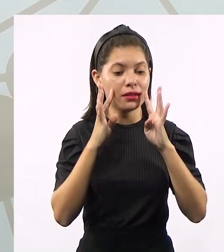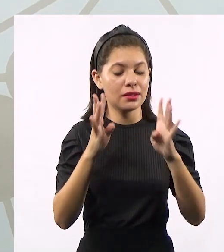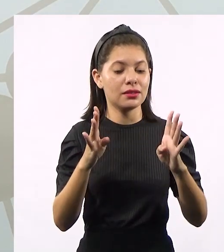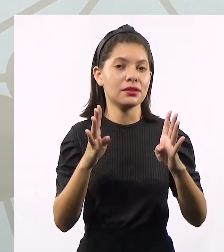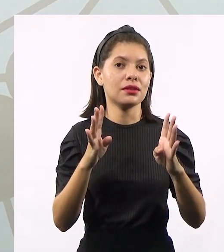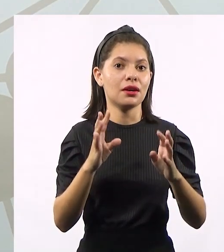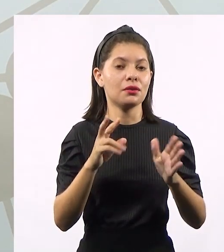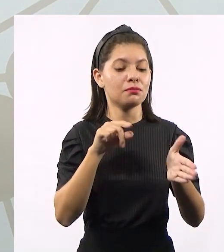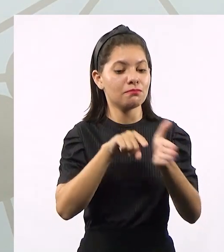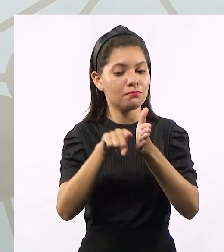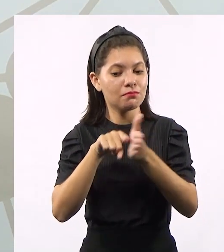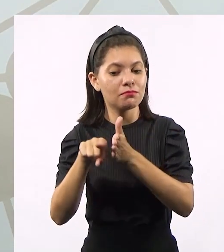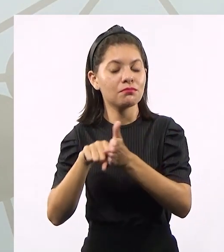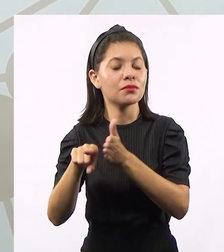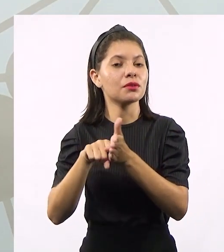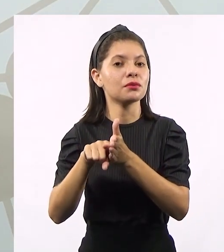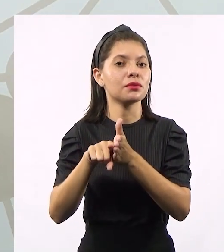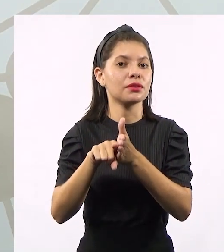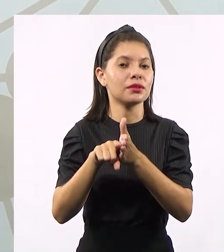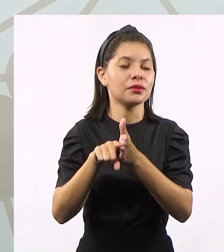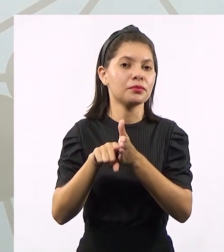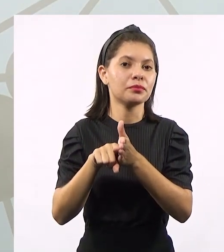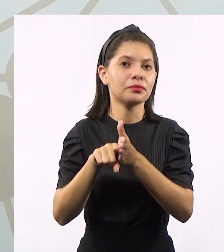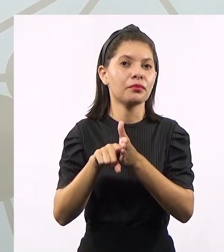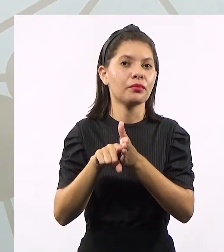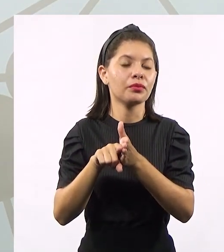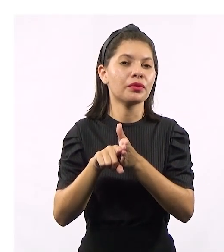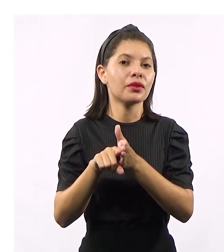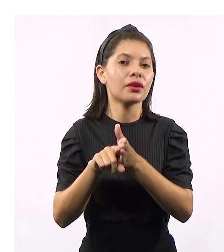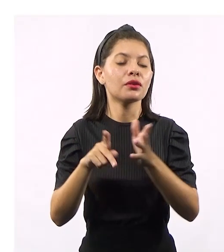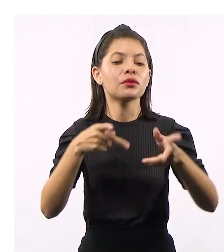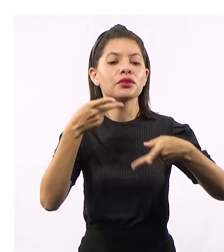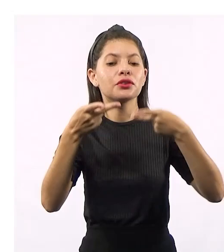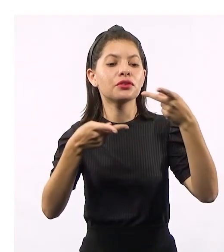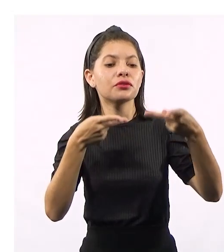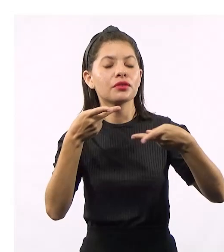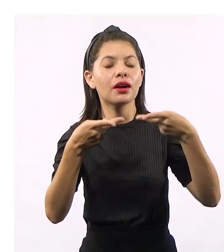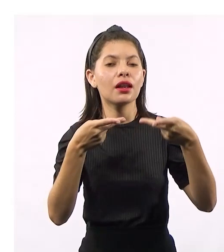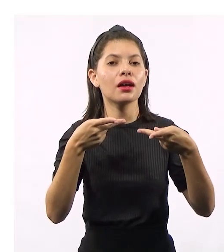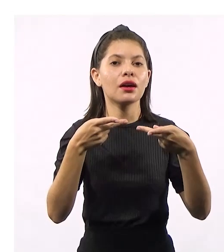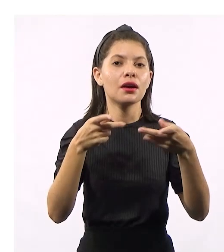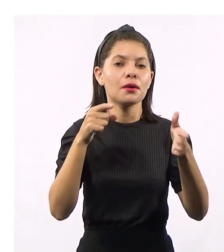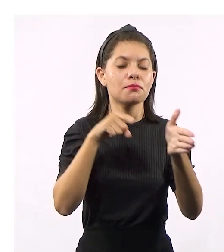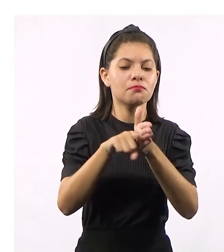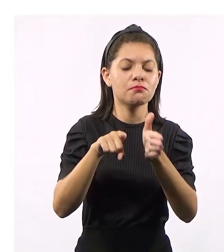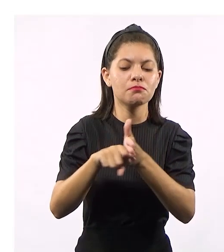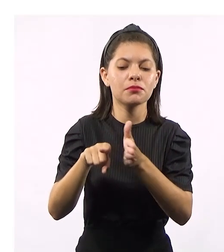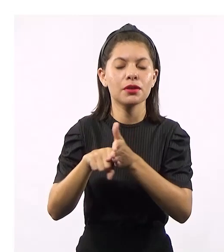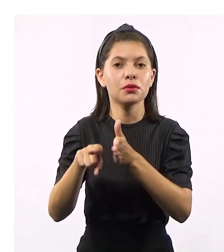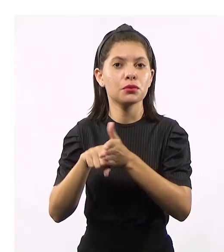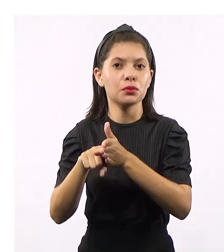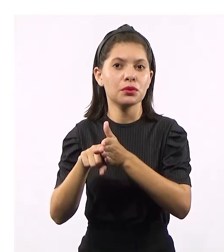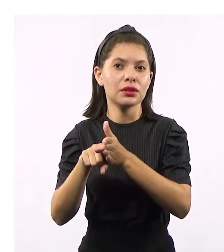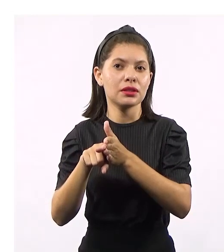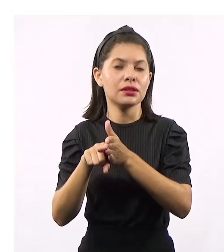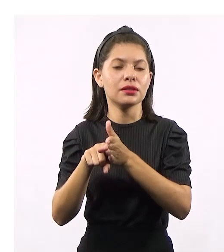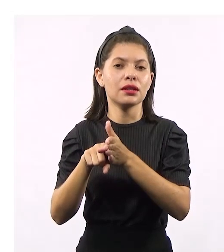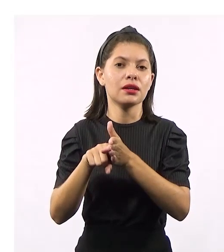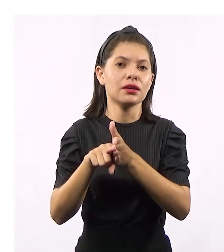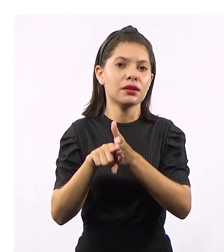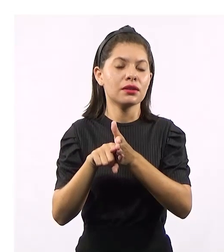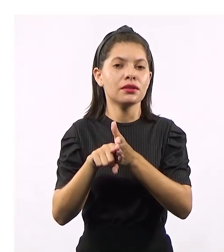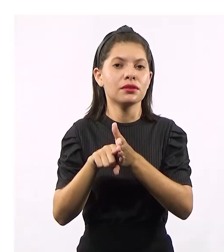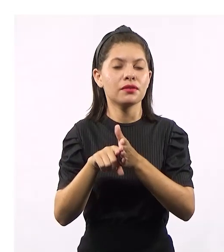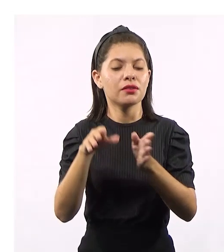na formulação das perguntas do seu questionário. Exatamente. E quando a gente fala de perguntas fechadas, são aquelas perguntas que você